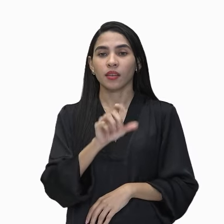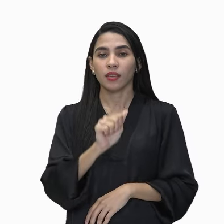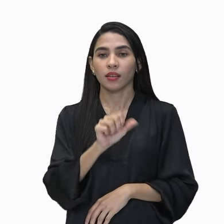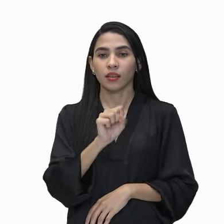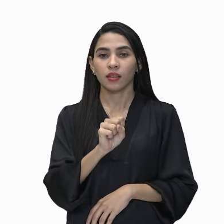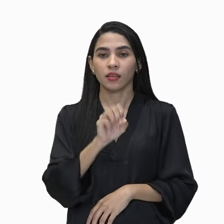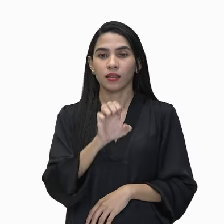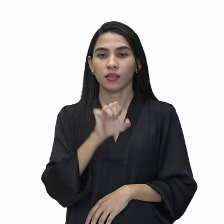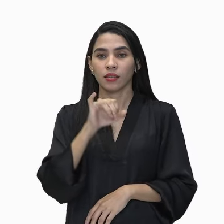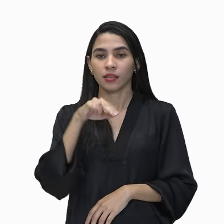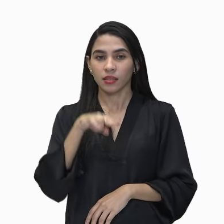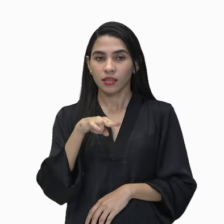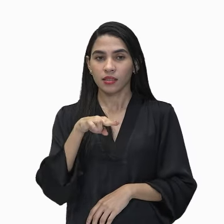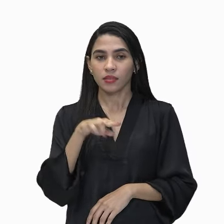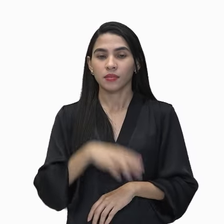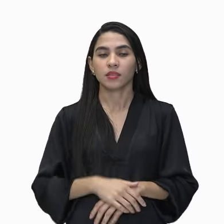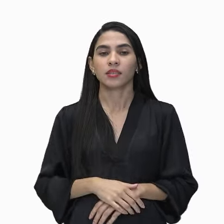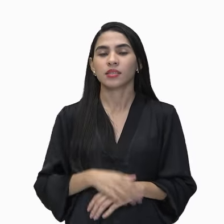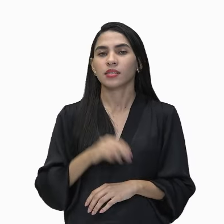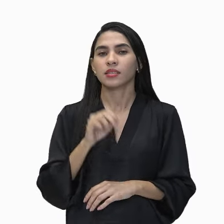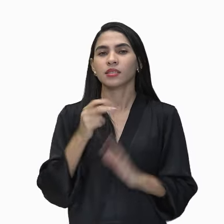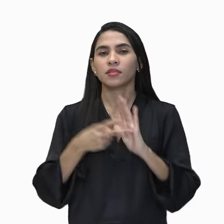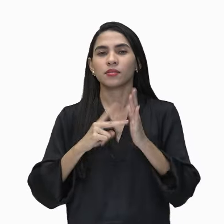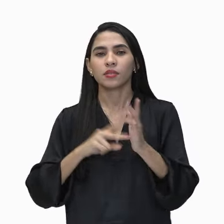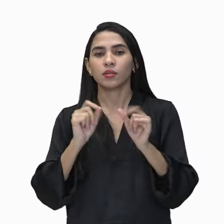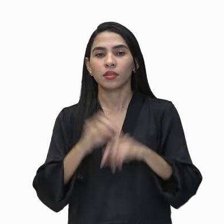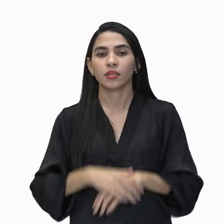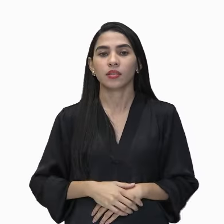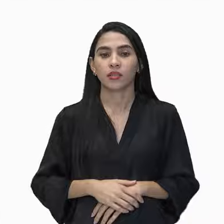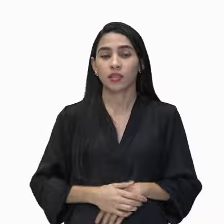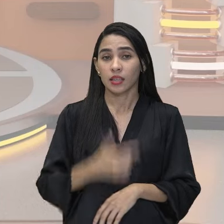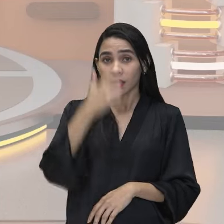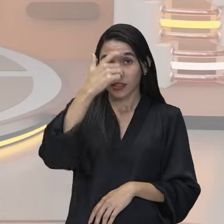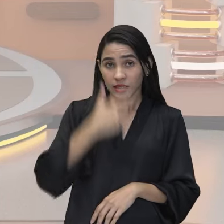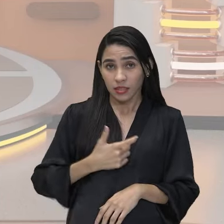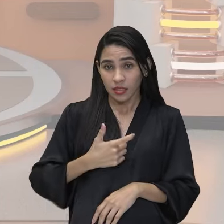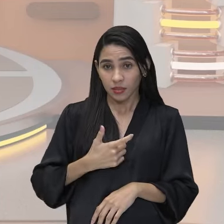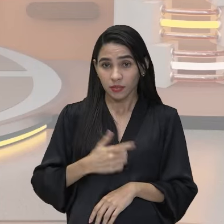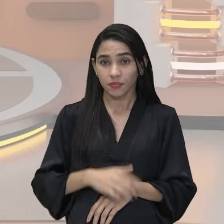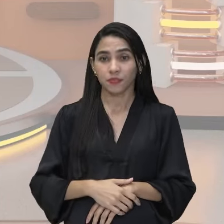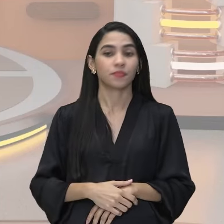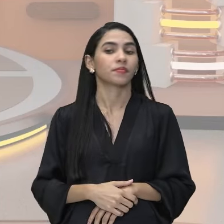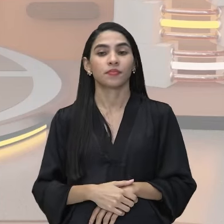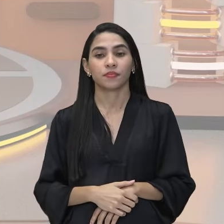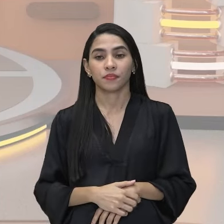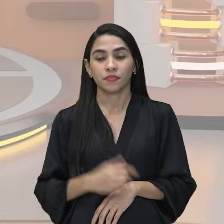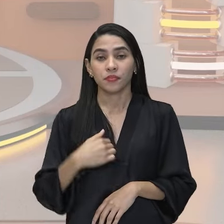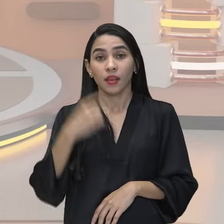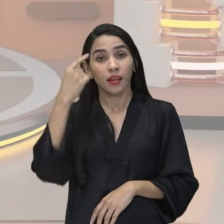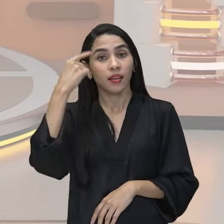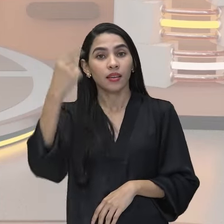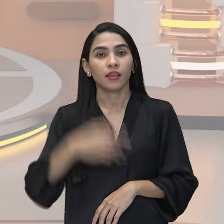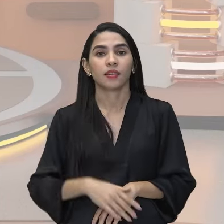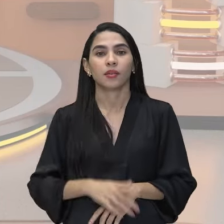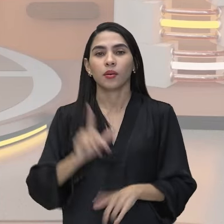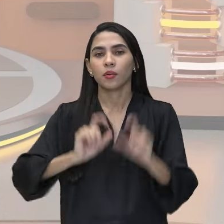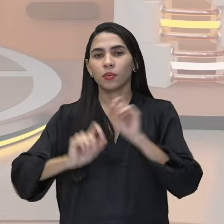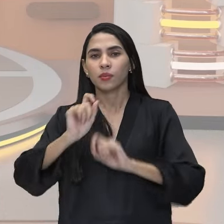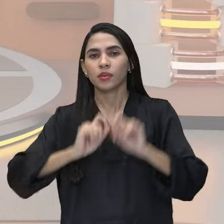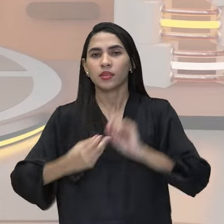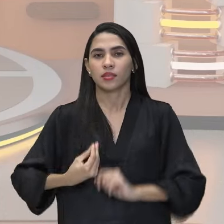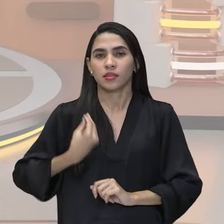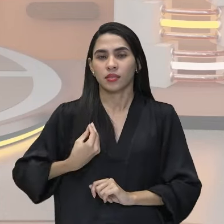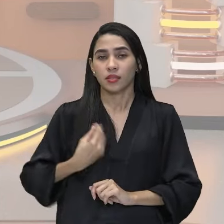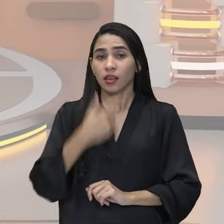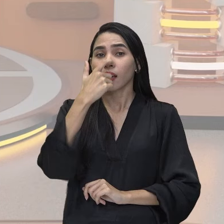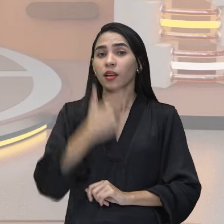do alemão, Dasein, que quer dizer o quê? Ser aí. É esta a ideia. O que é essa existência? Eu